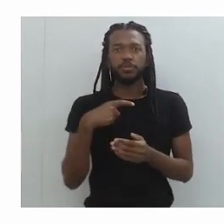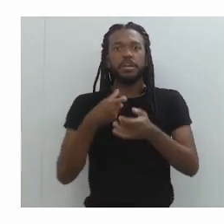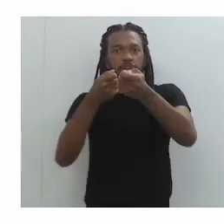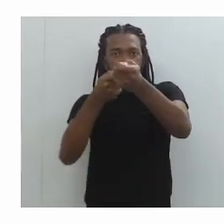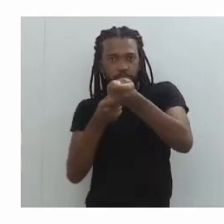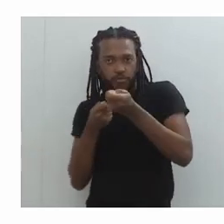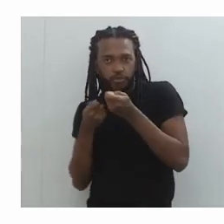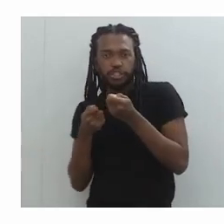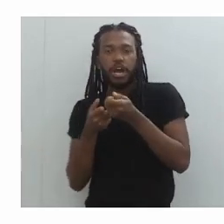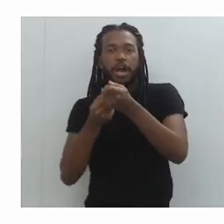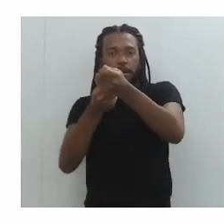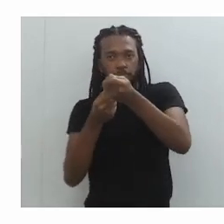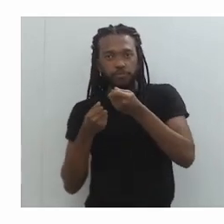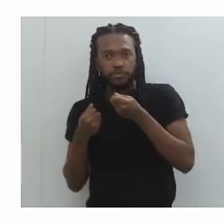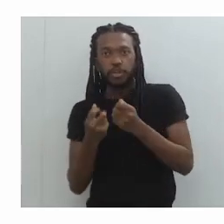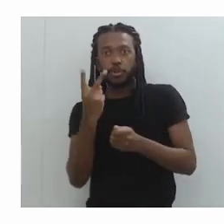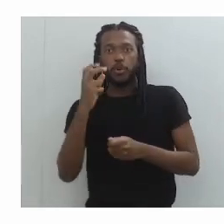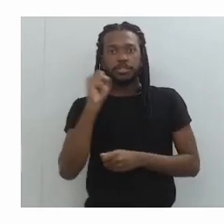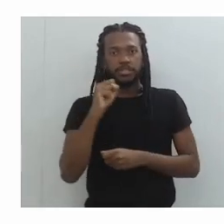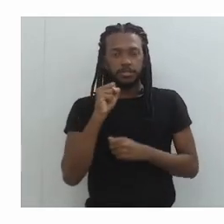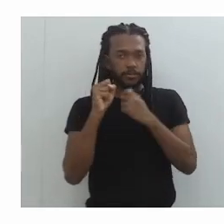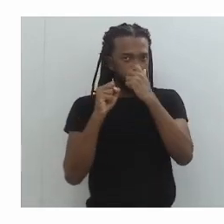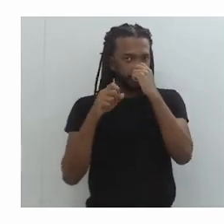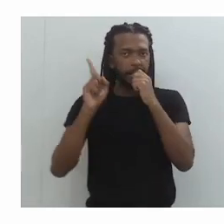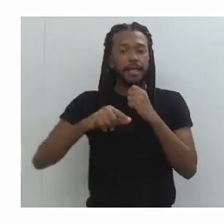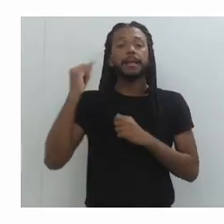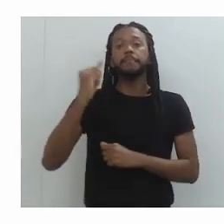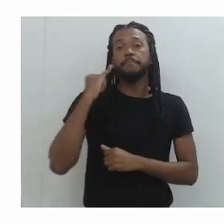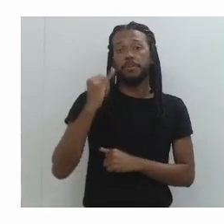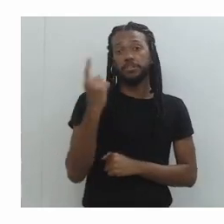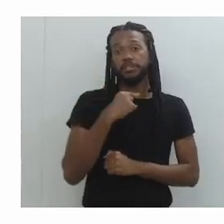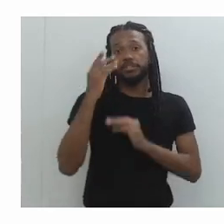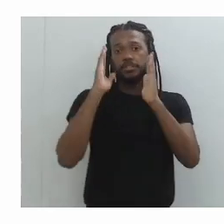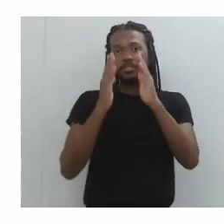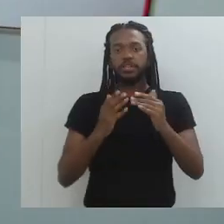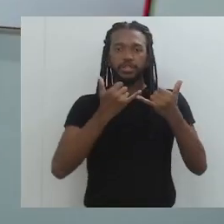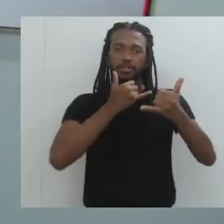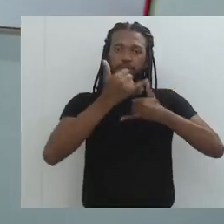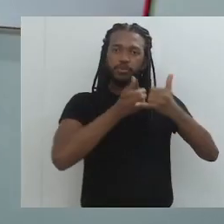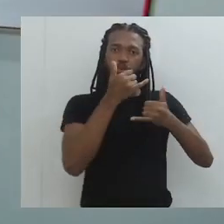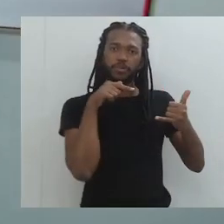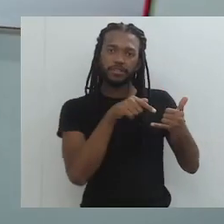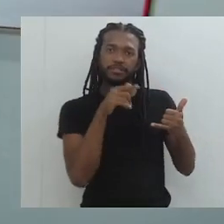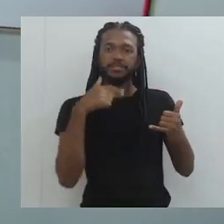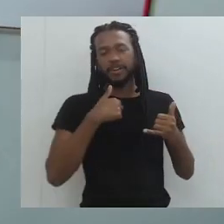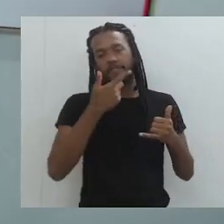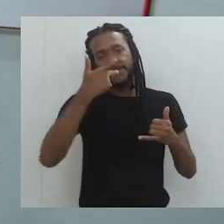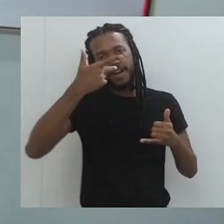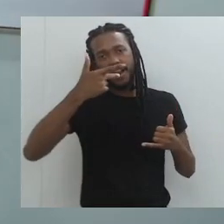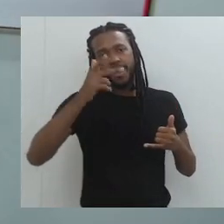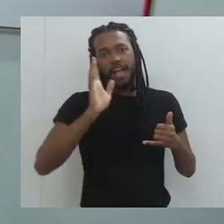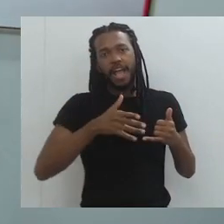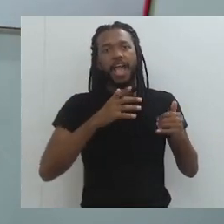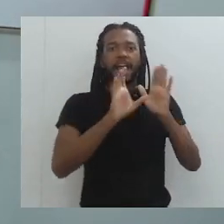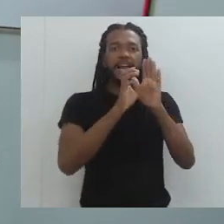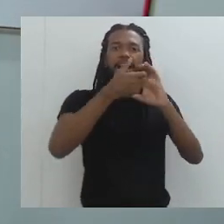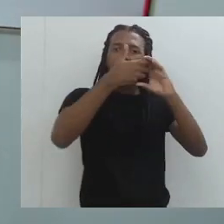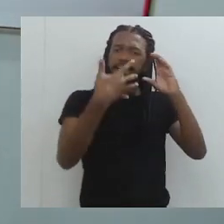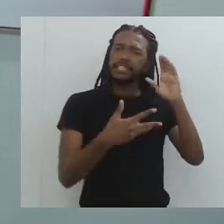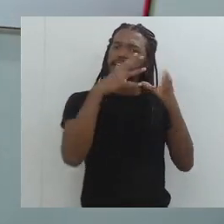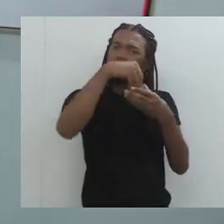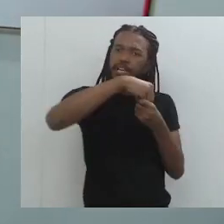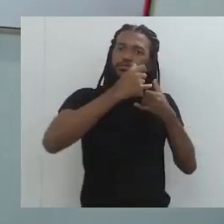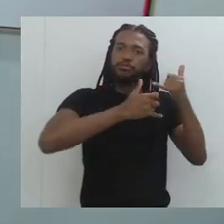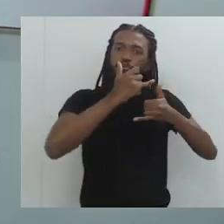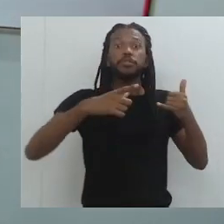uma puxada. Então, é importante que todos esses jogos, e isso que eu estou falando, é uma característica do jogo.